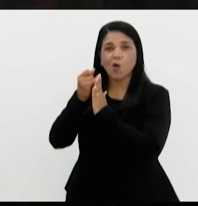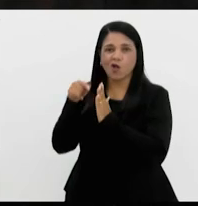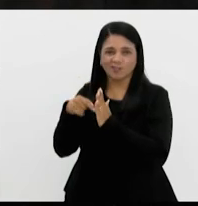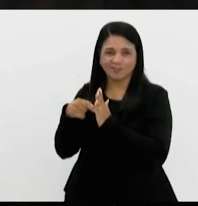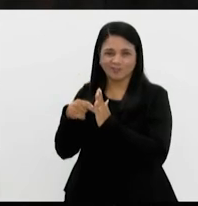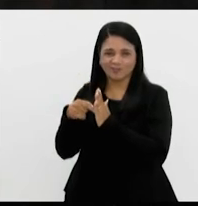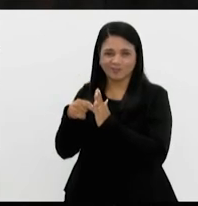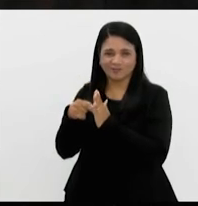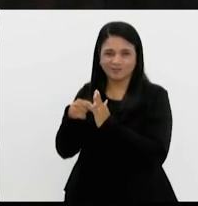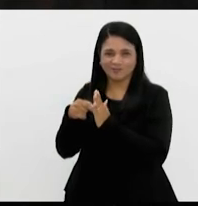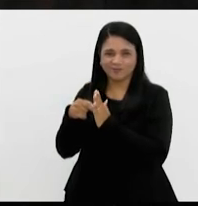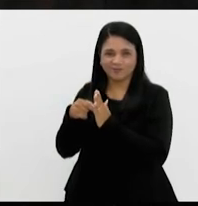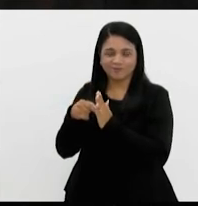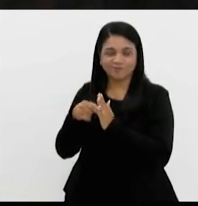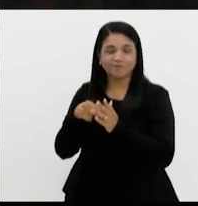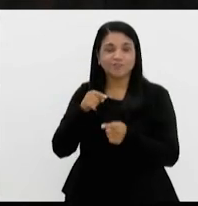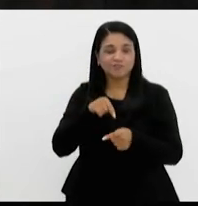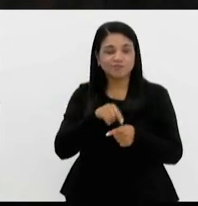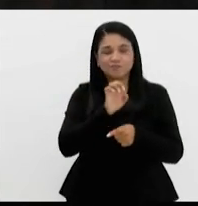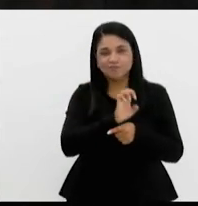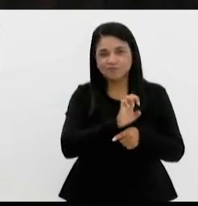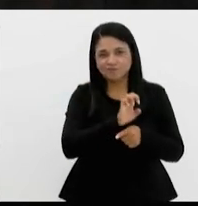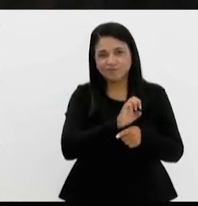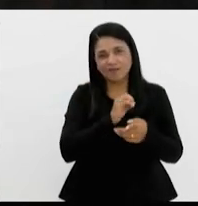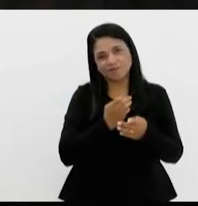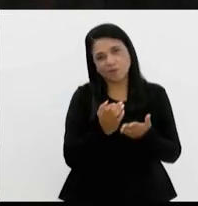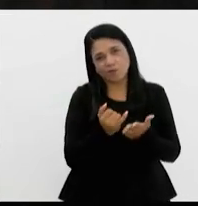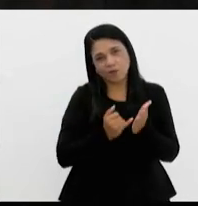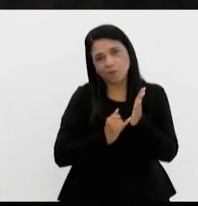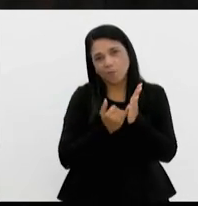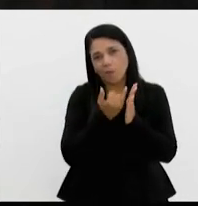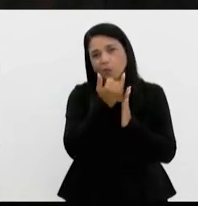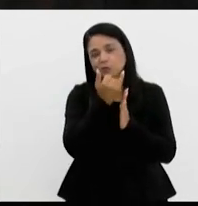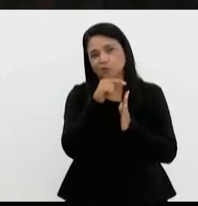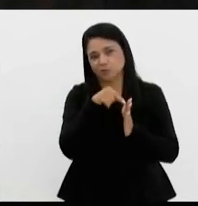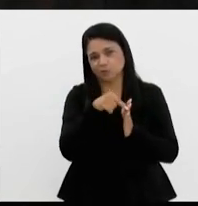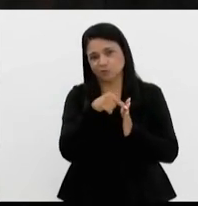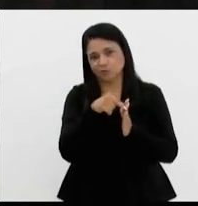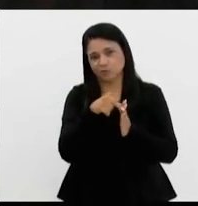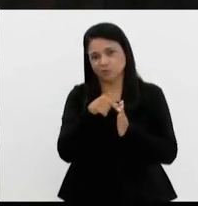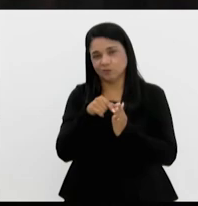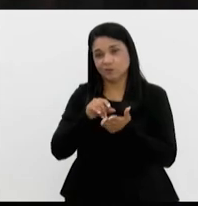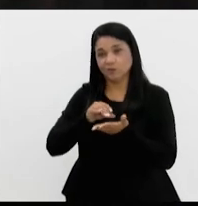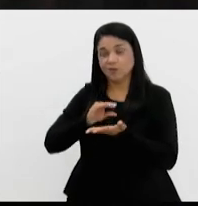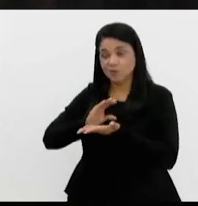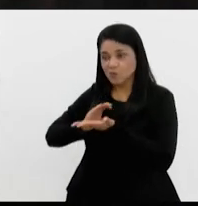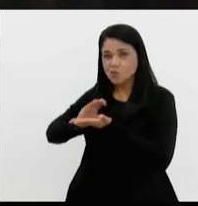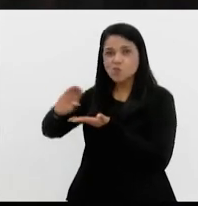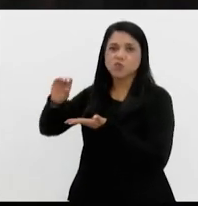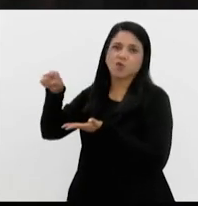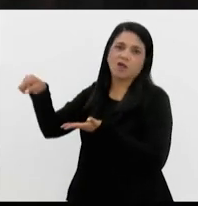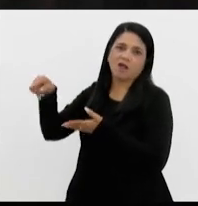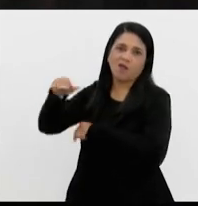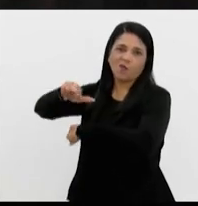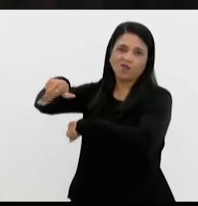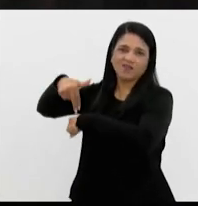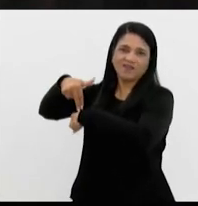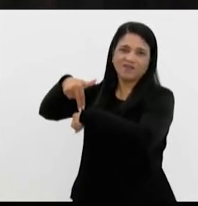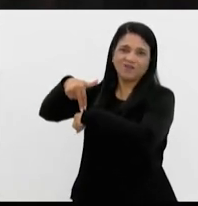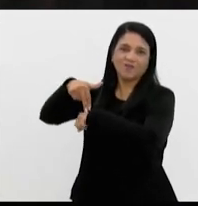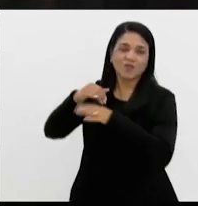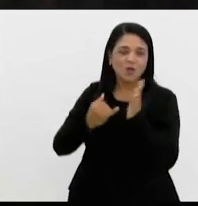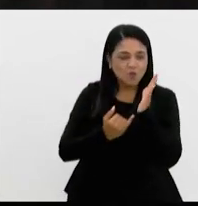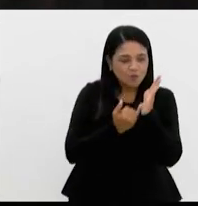impostos para os estados e municípios. Porque a contribuição é toda da União. O